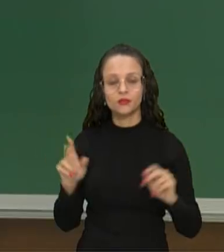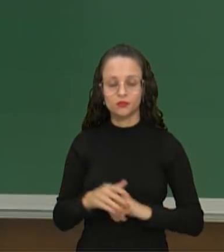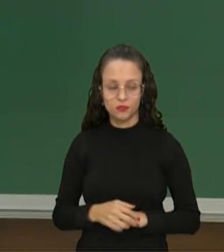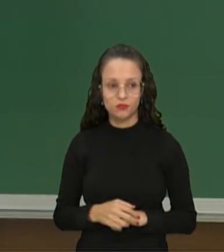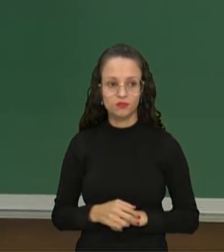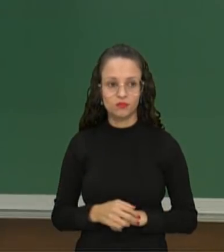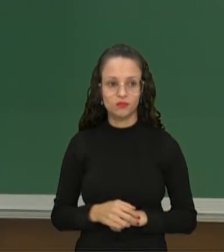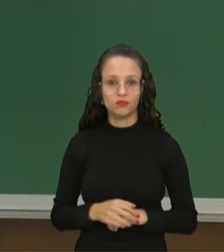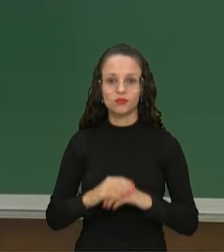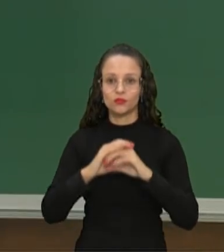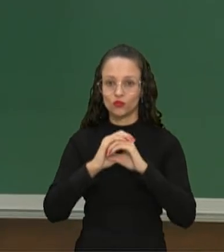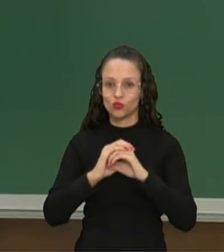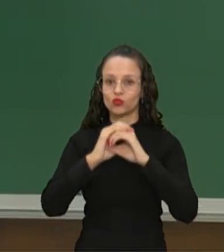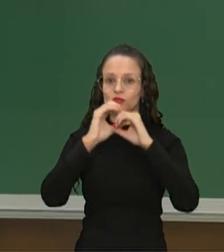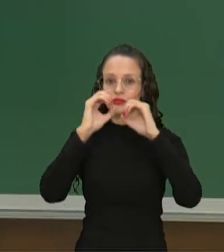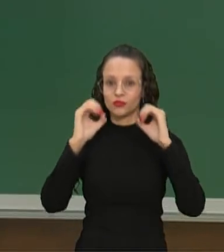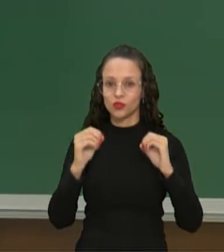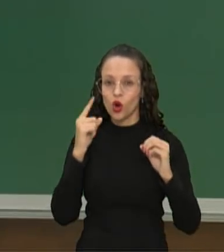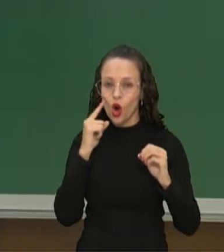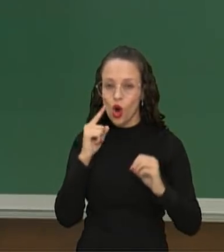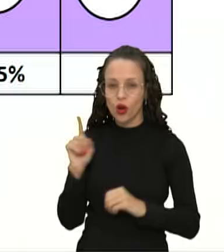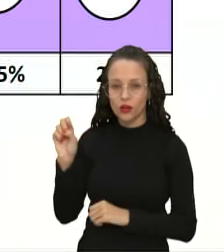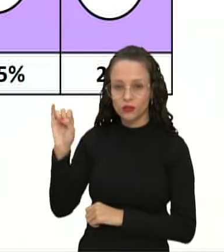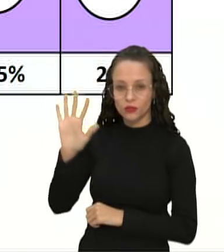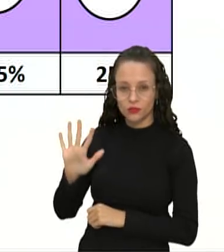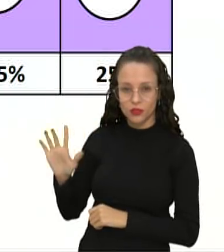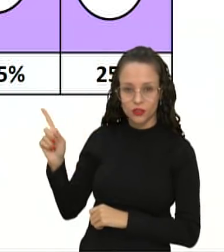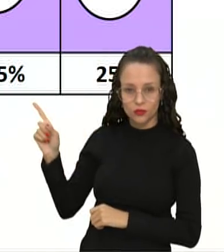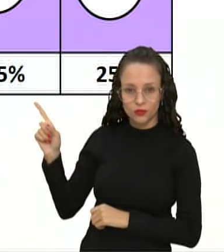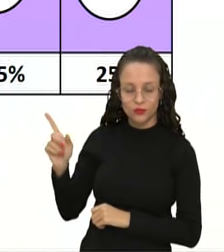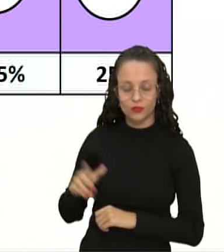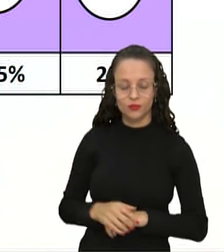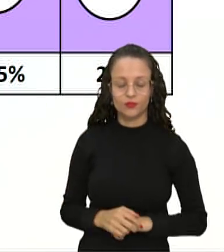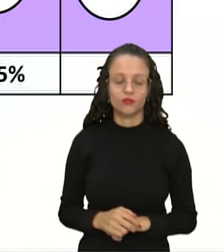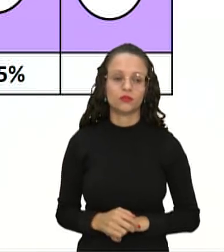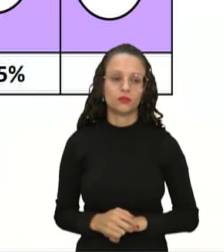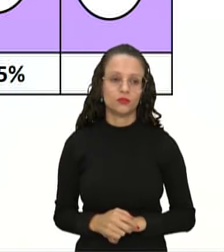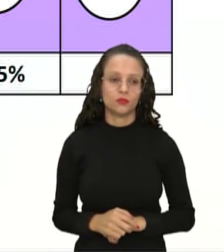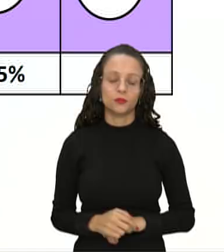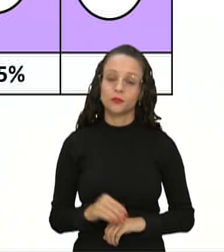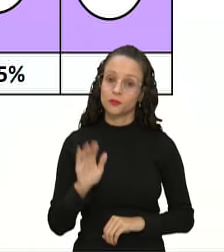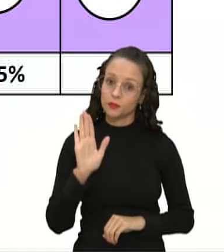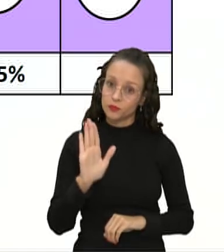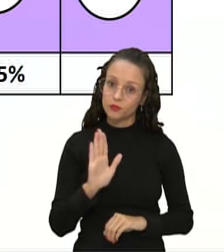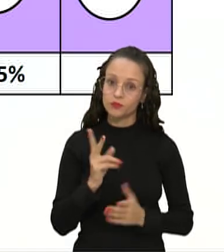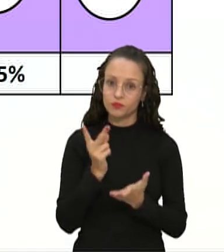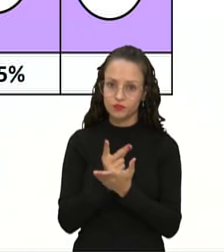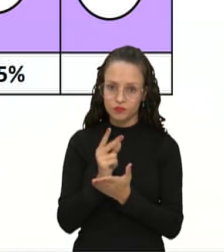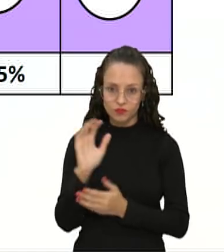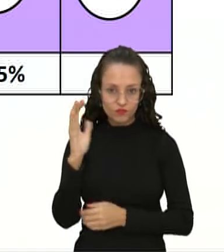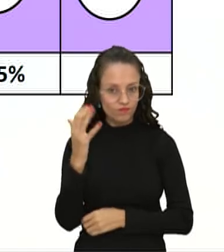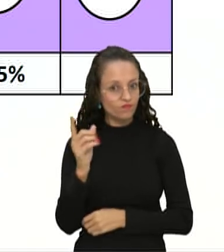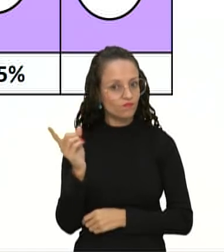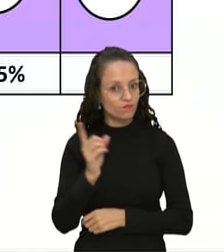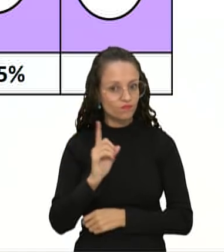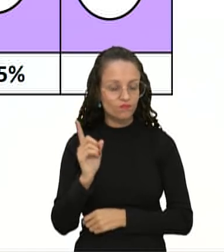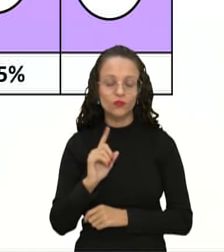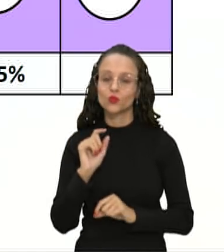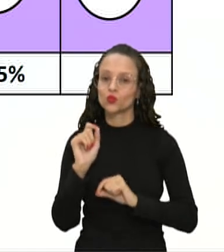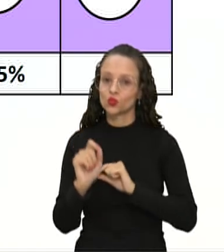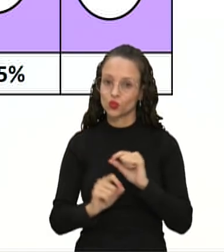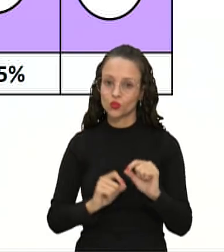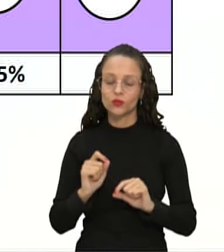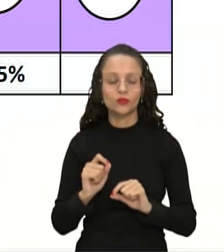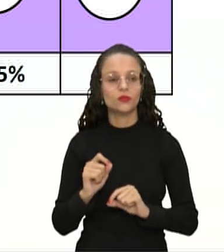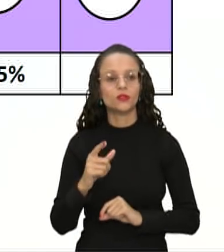gametas. Deu para, né? Olhem direito a figura aqui para entender direitinho. Só que nem sempre isso acontece, tá? Quando acontece, como eu já